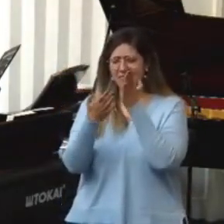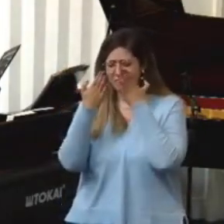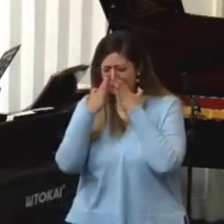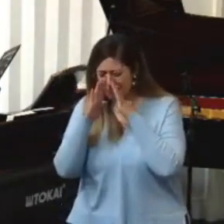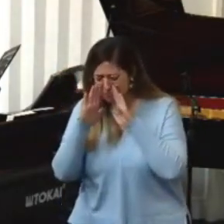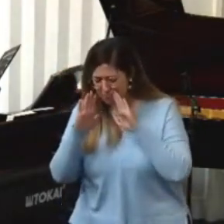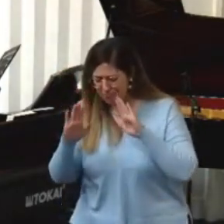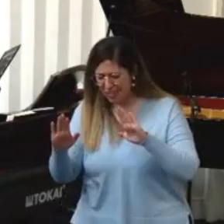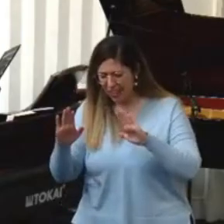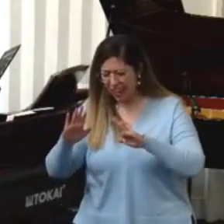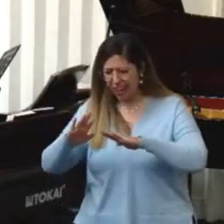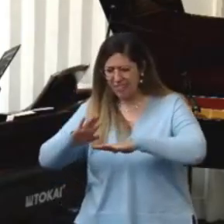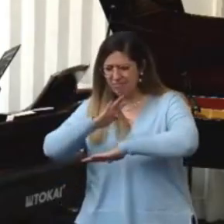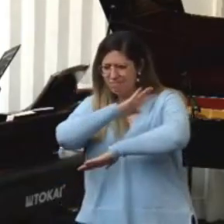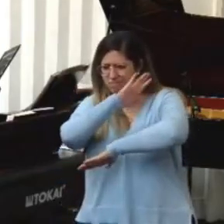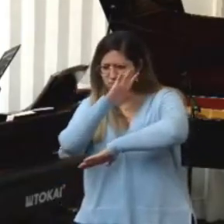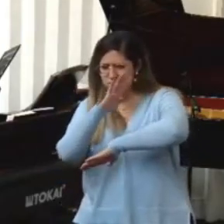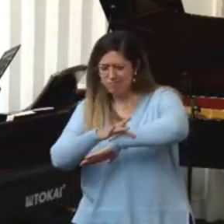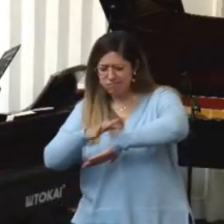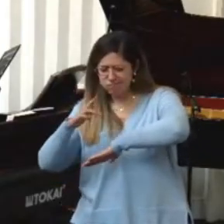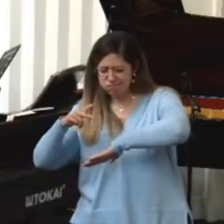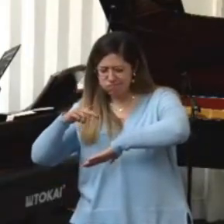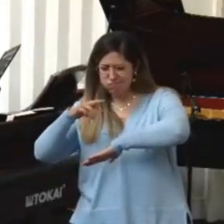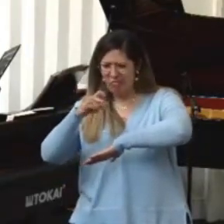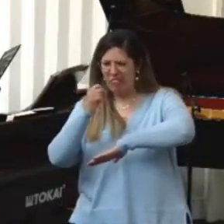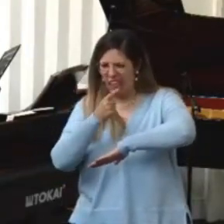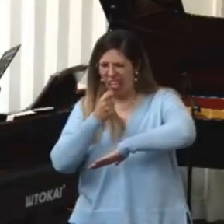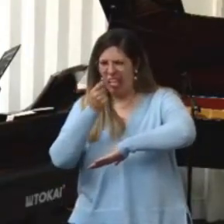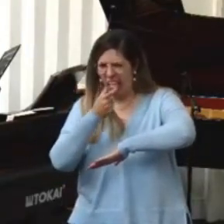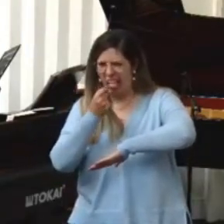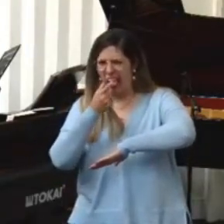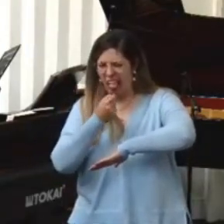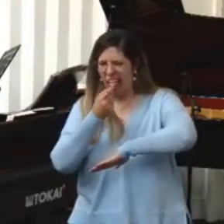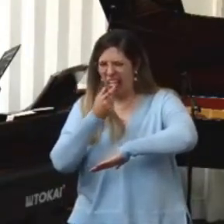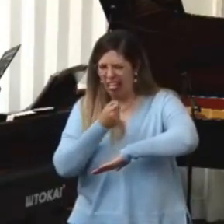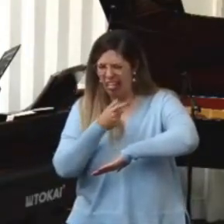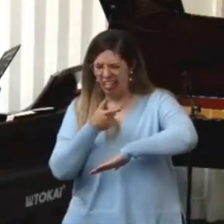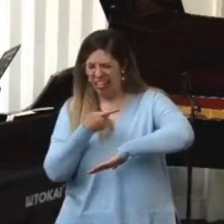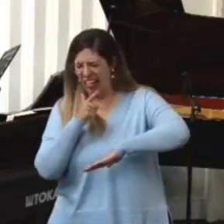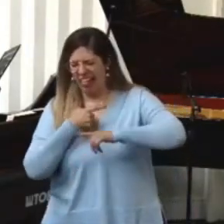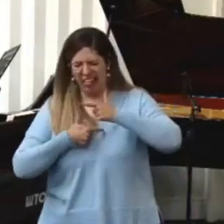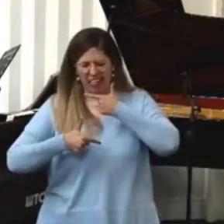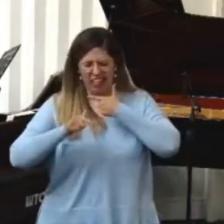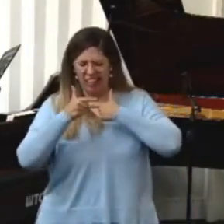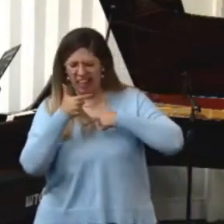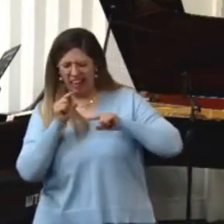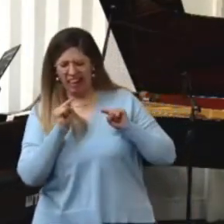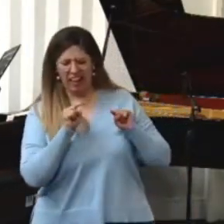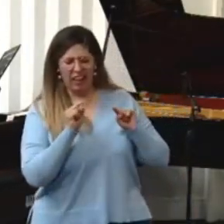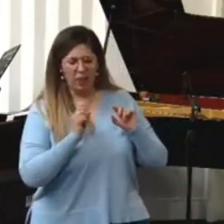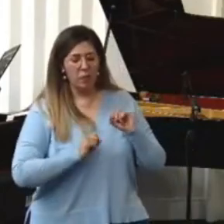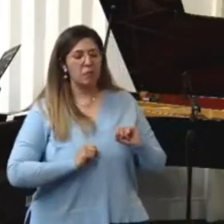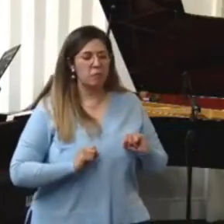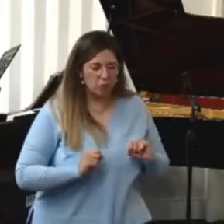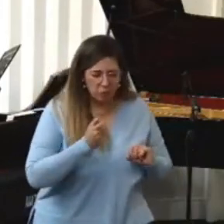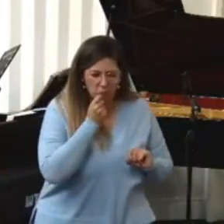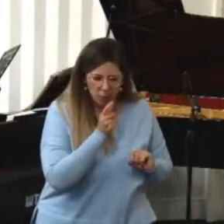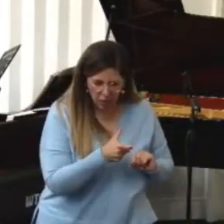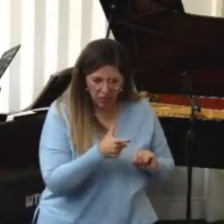humilhado, morro acima, foi xingado, foi ridicularizado, foi